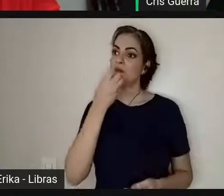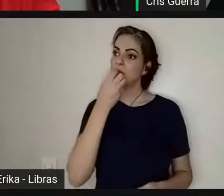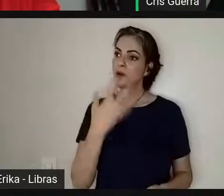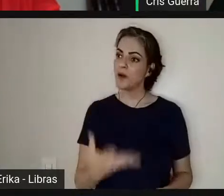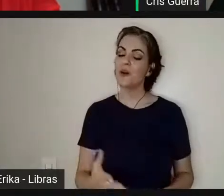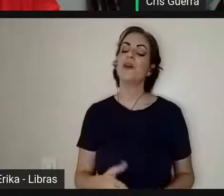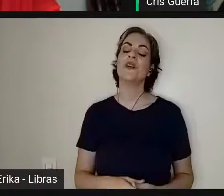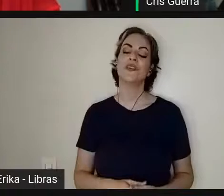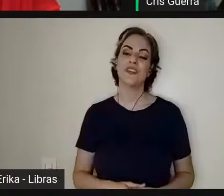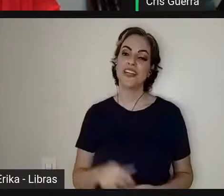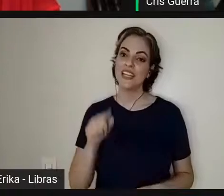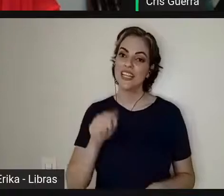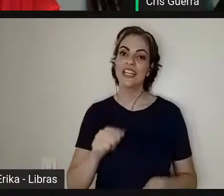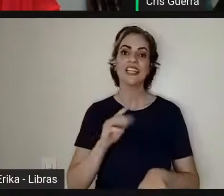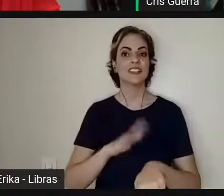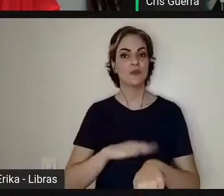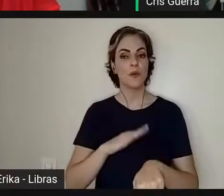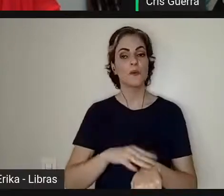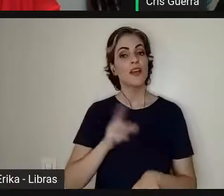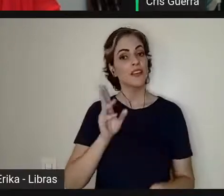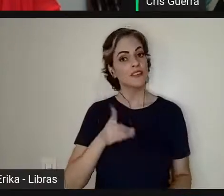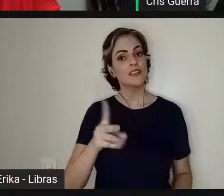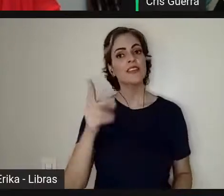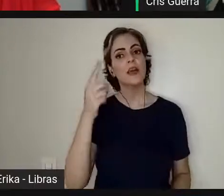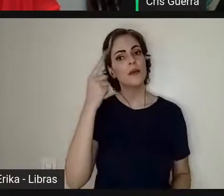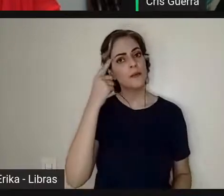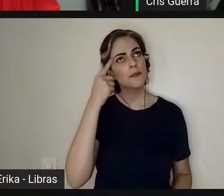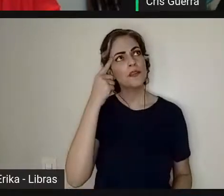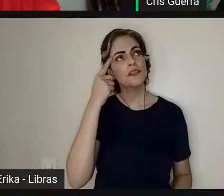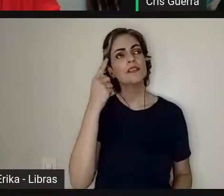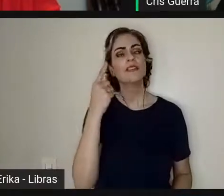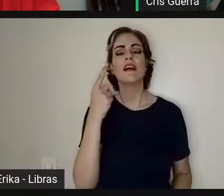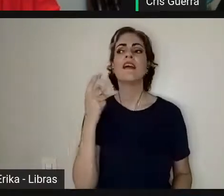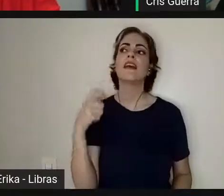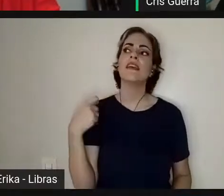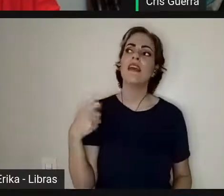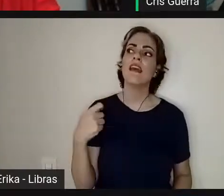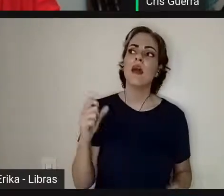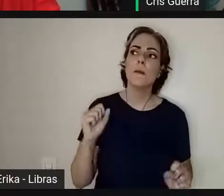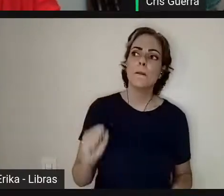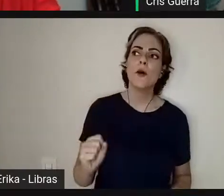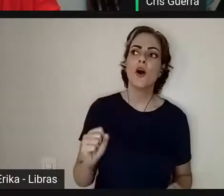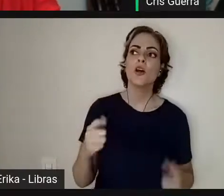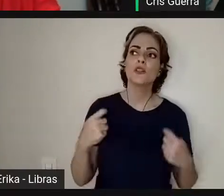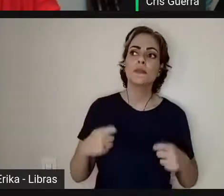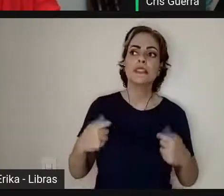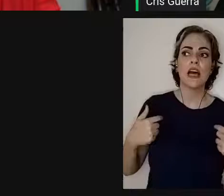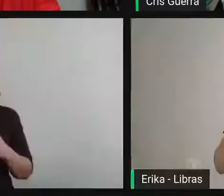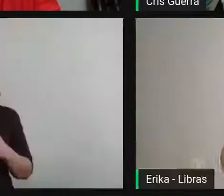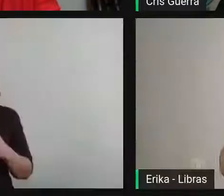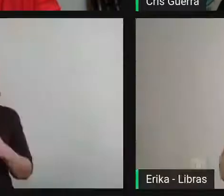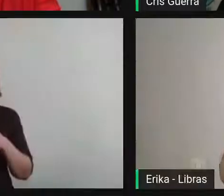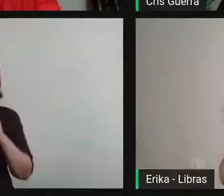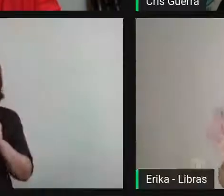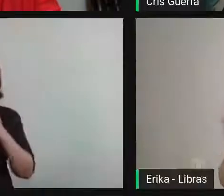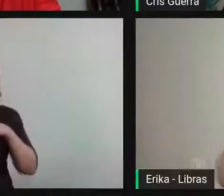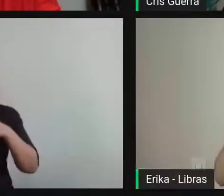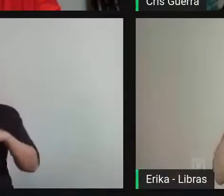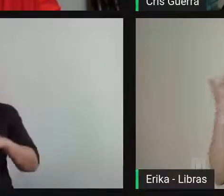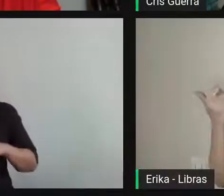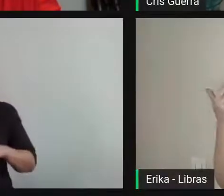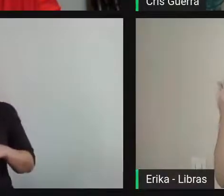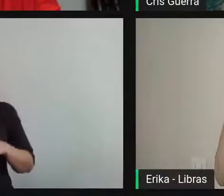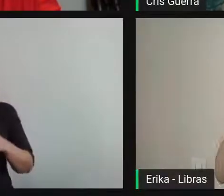momento é sempre bom a gente pensar assim, quem é que pode estar precisando de mim nessa hora? Nem que seja para um telefonema, uma mensagem de